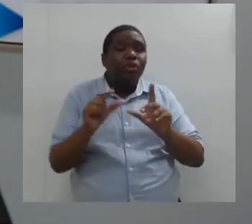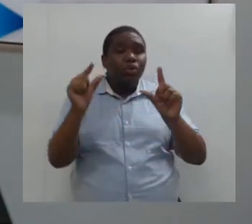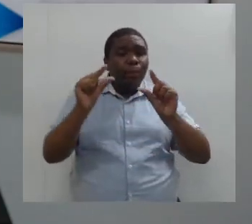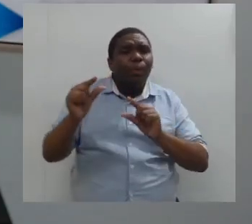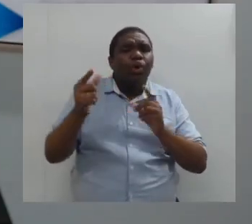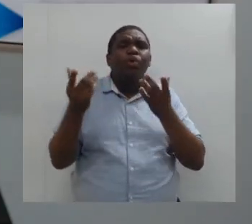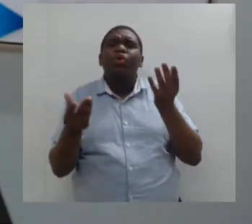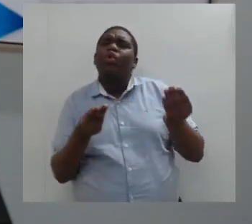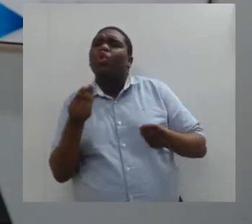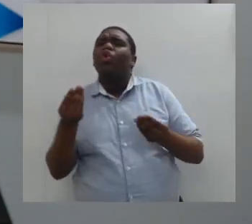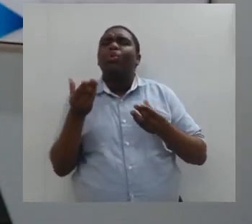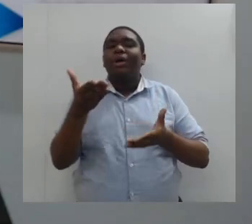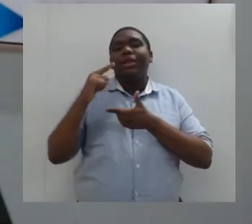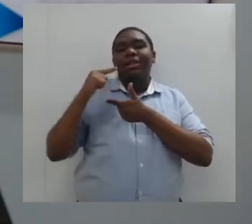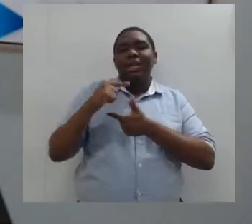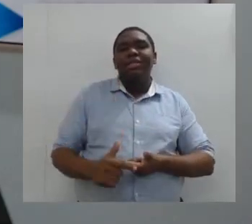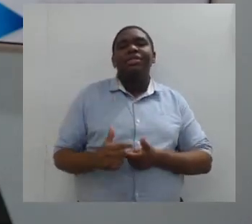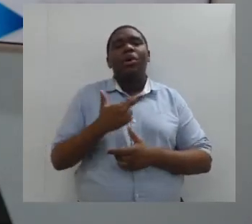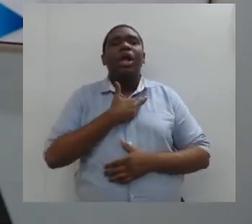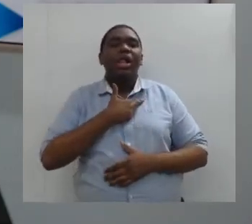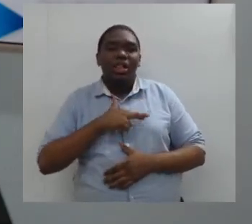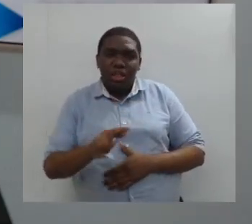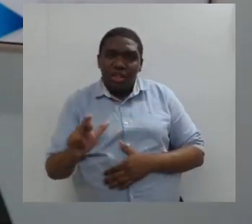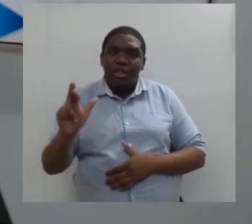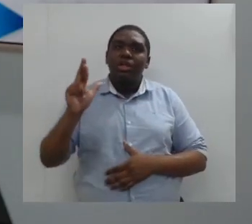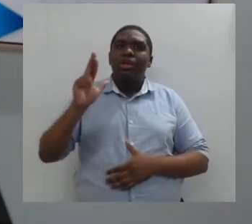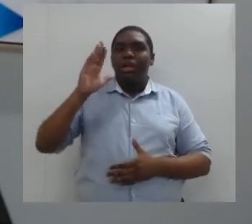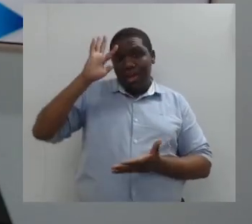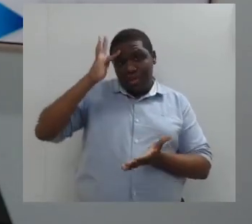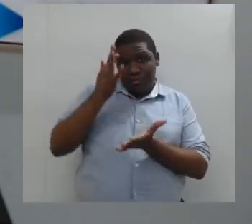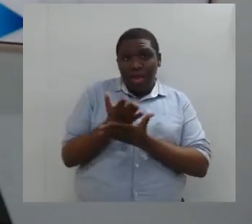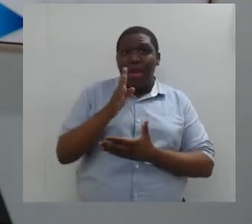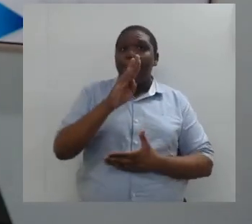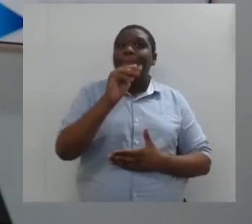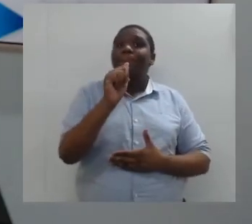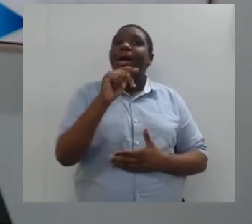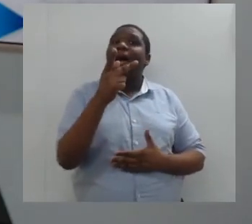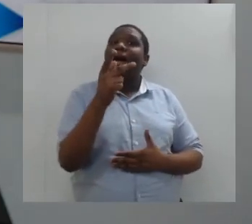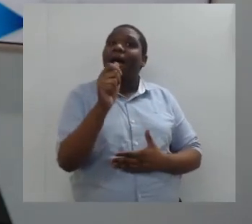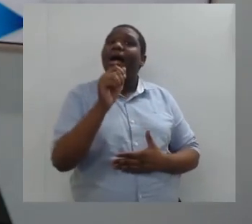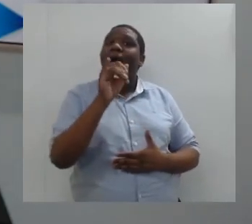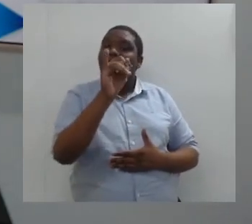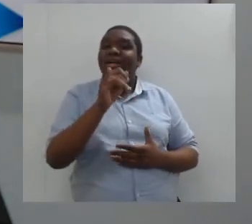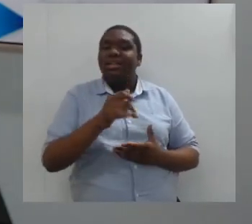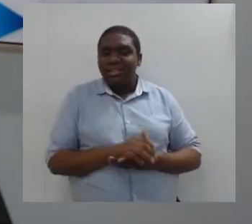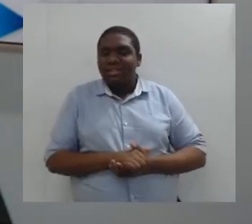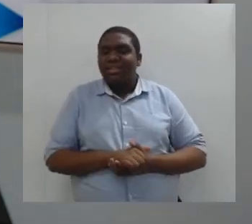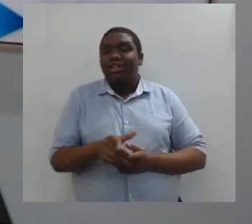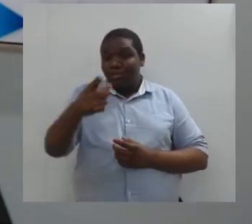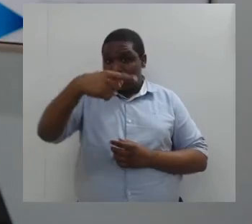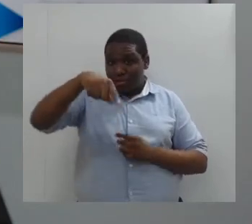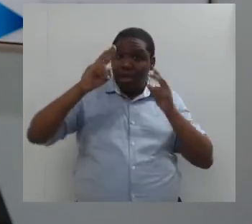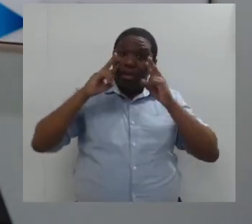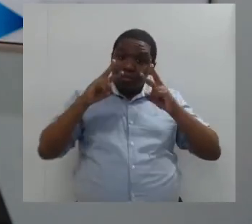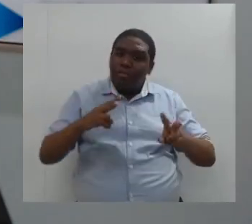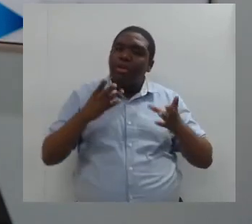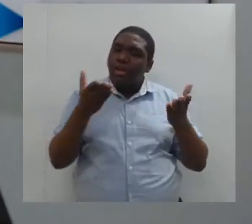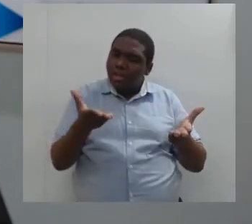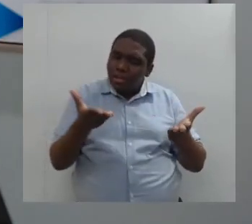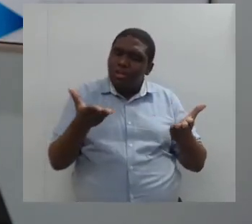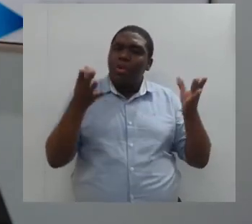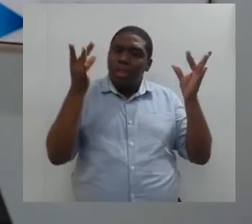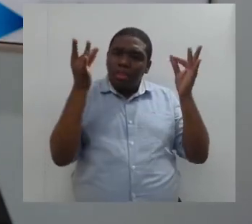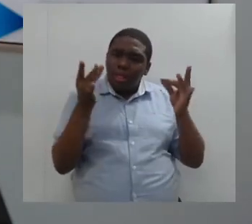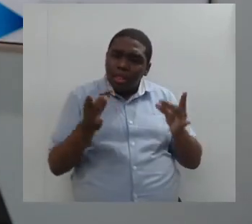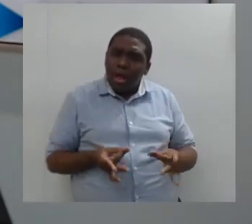pouco desta tradição religiosa chamada fé Bahá'í. Gostaria que vocês observassem um pouco mais sobre